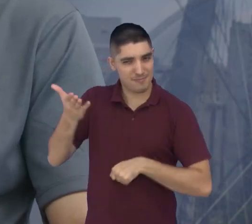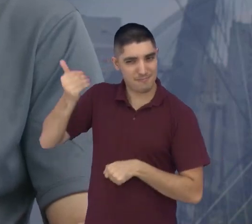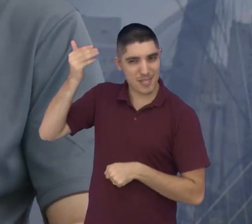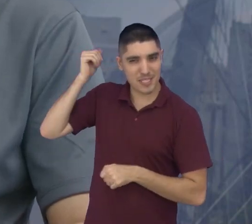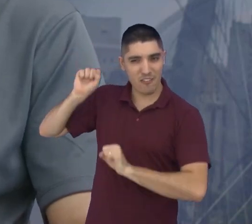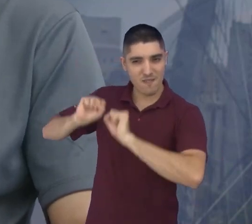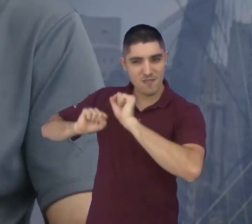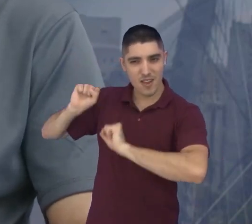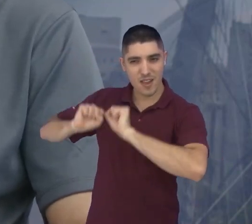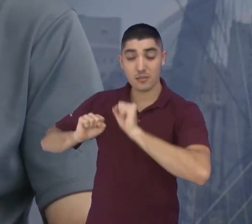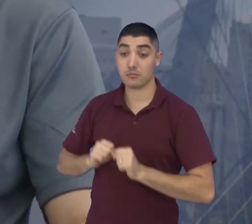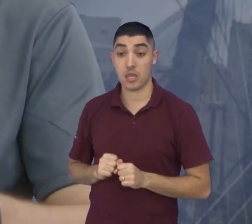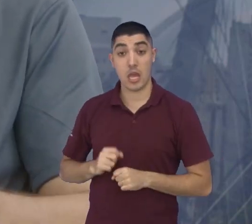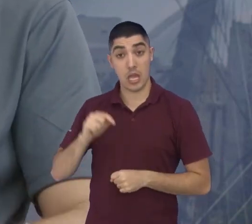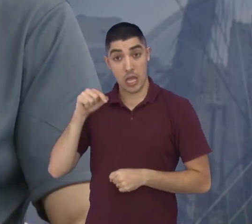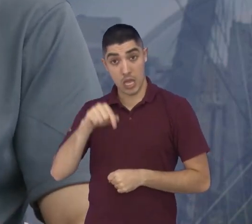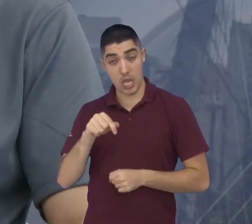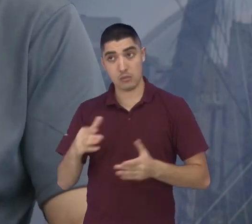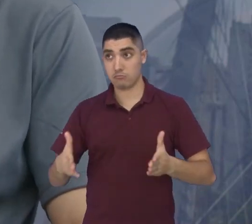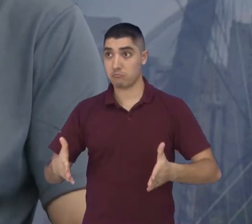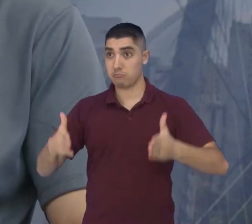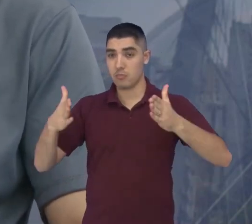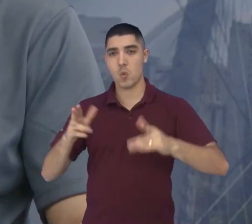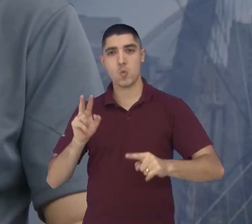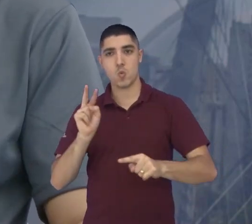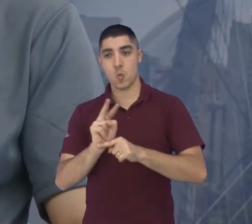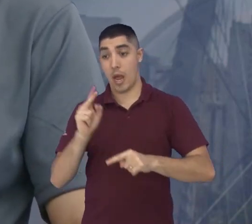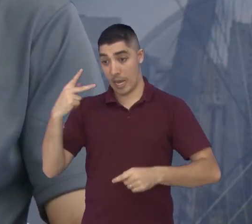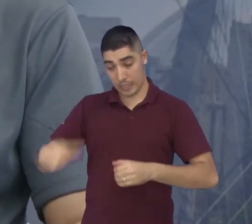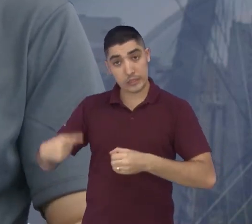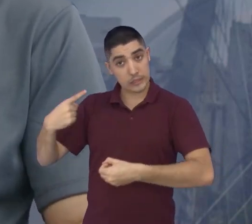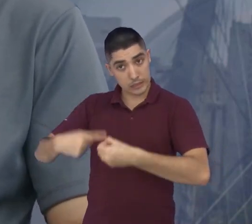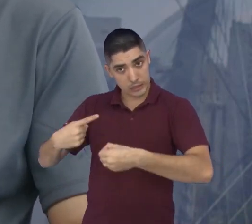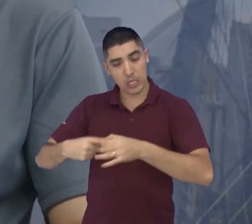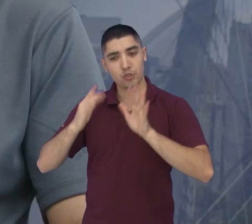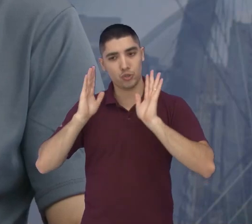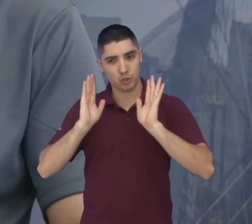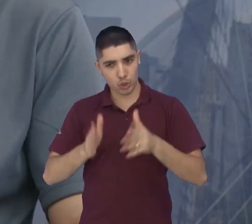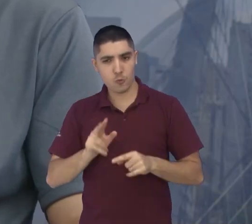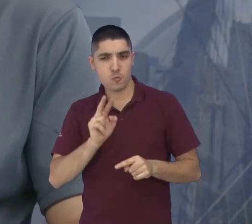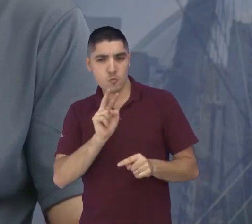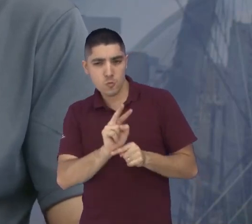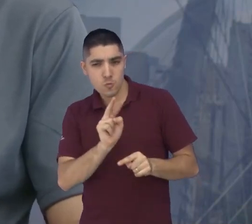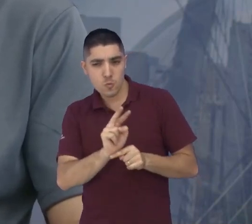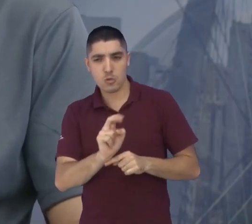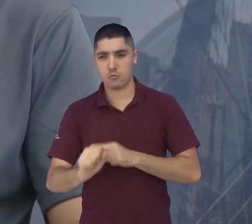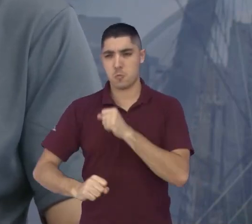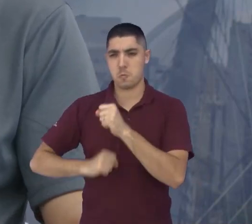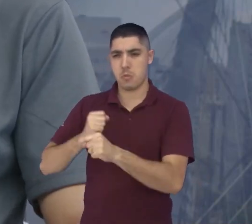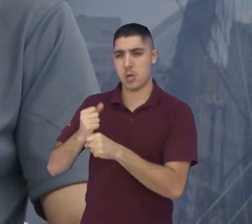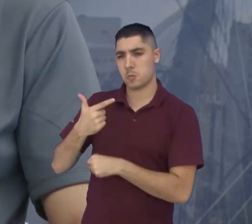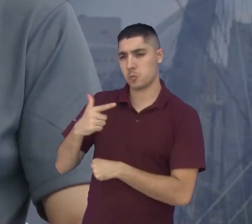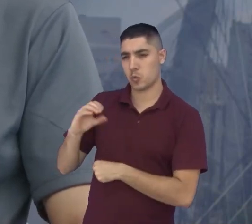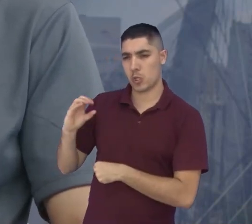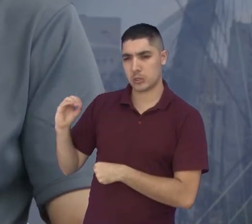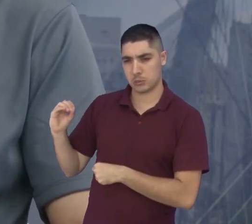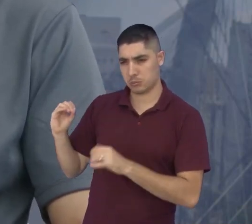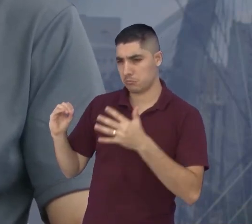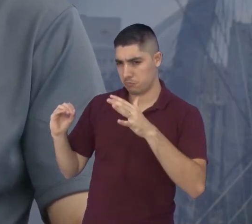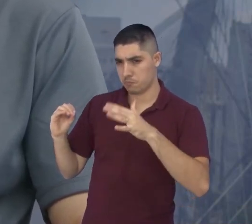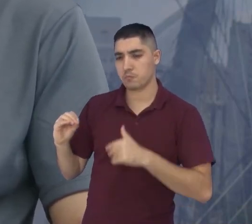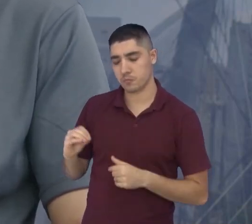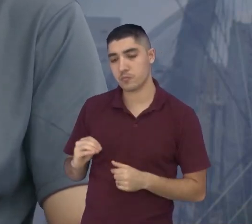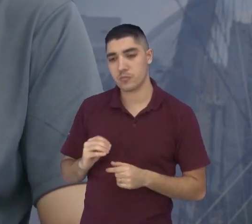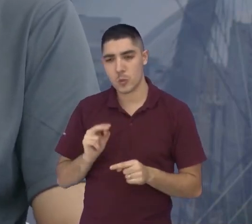Primeiramente, ela foi preservada a nível municipal no início dos anos 2000. Depois,